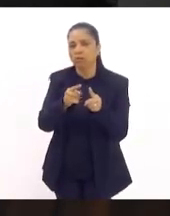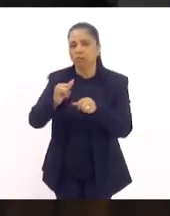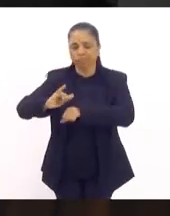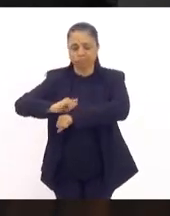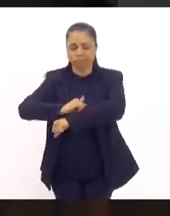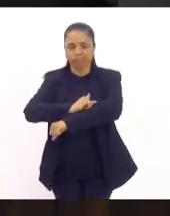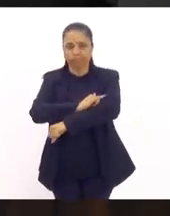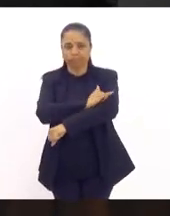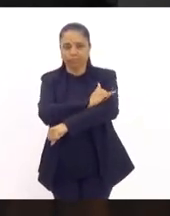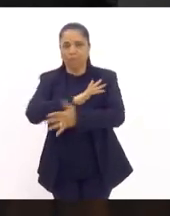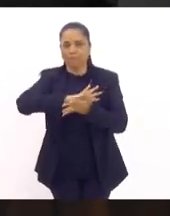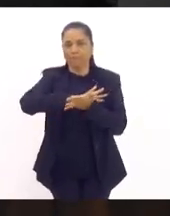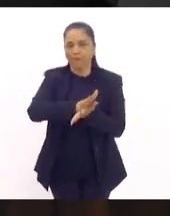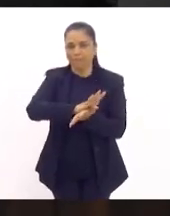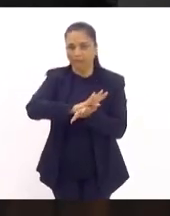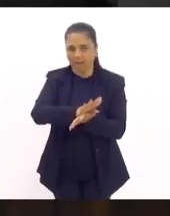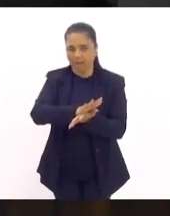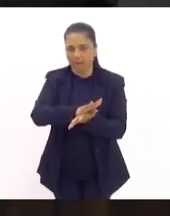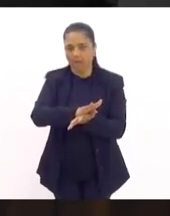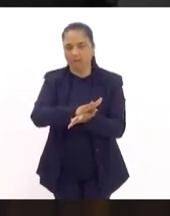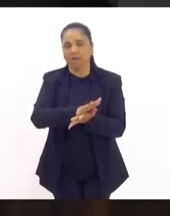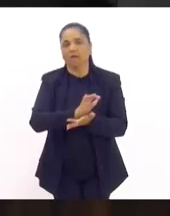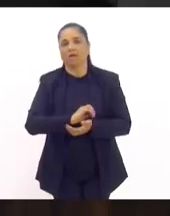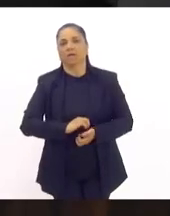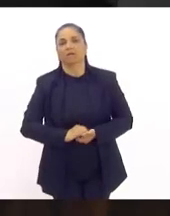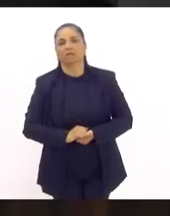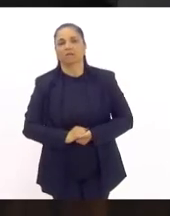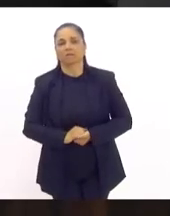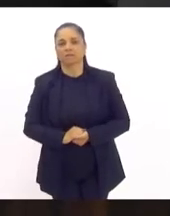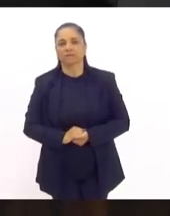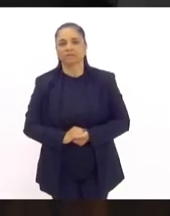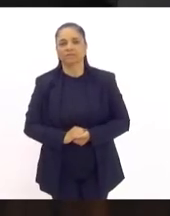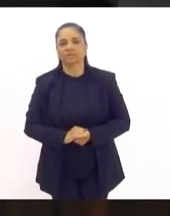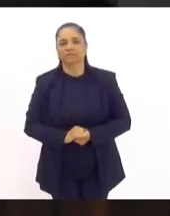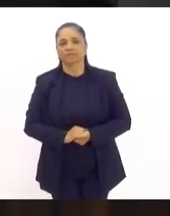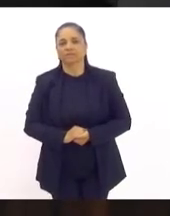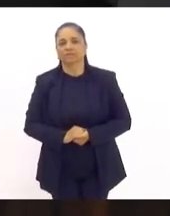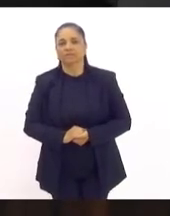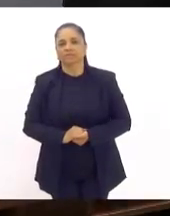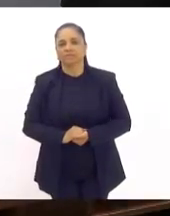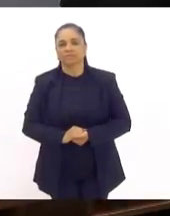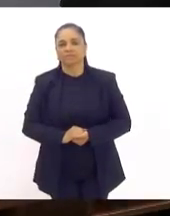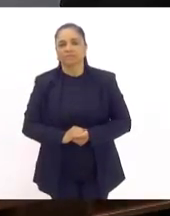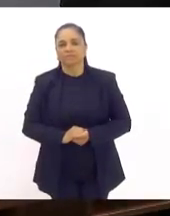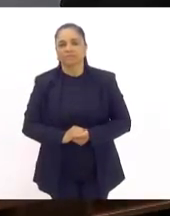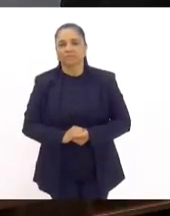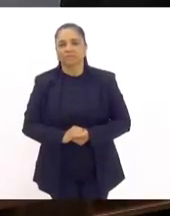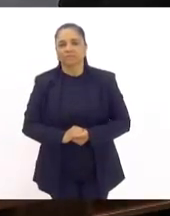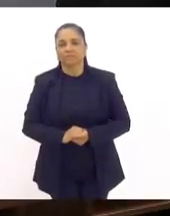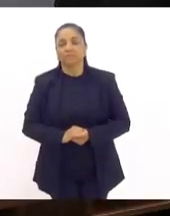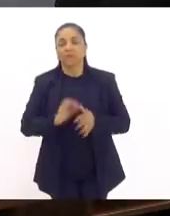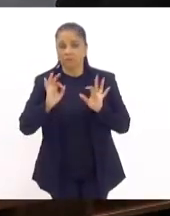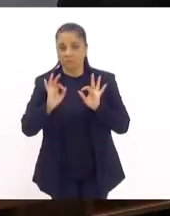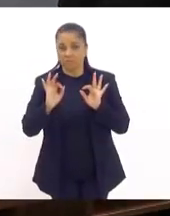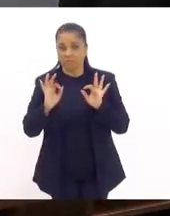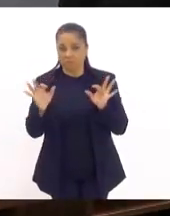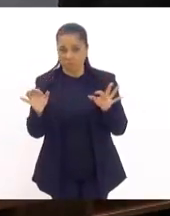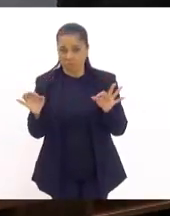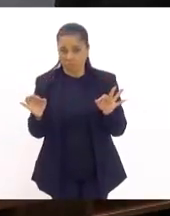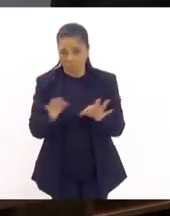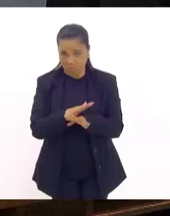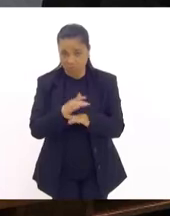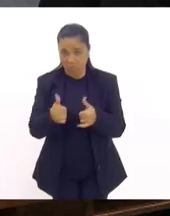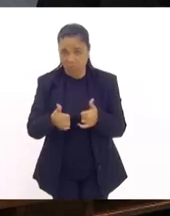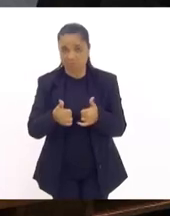Gordofobia. Projeto Chico Machado. Para discutir, presidente. Só para concluir aqui, Dani, pareceres